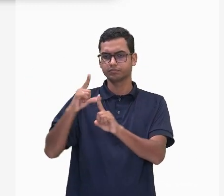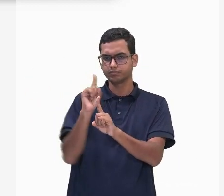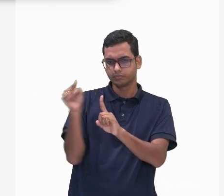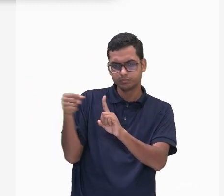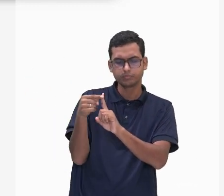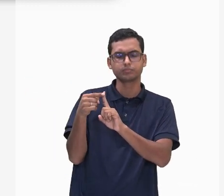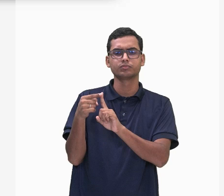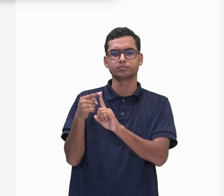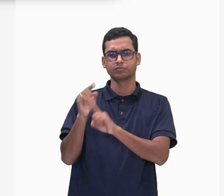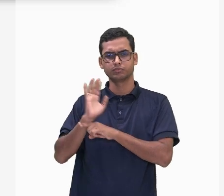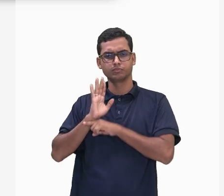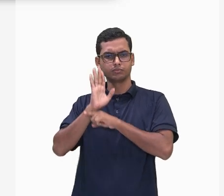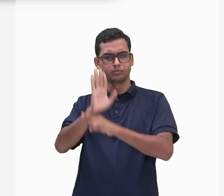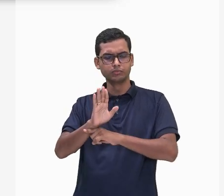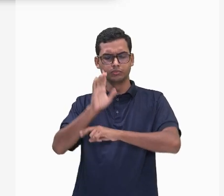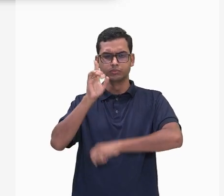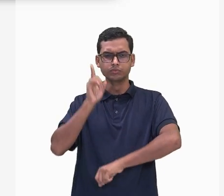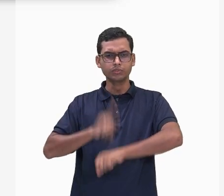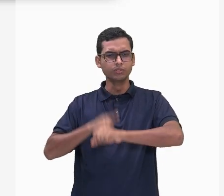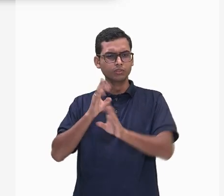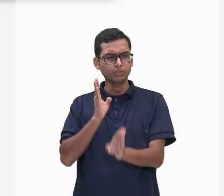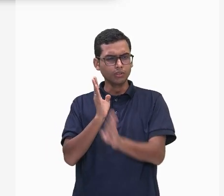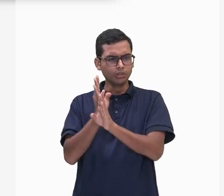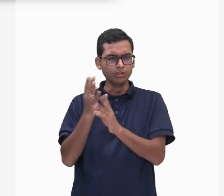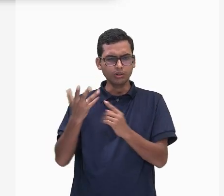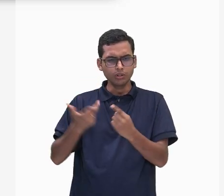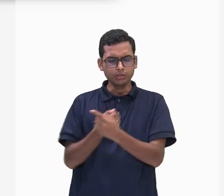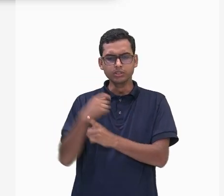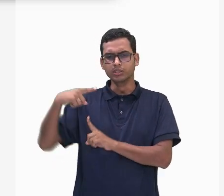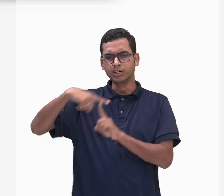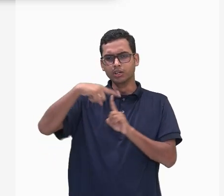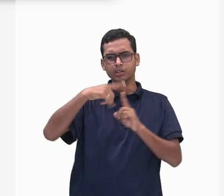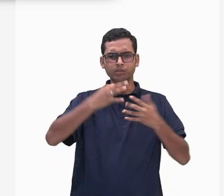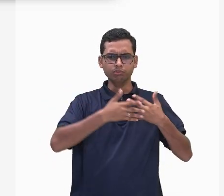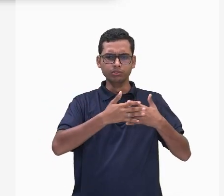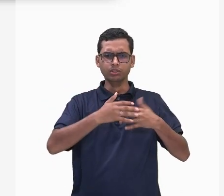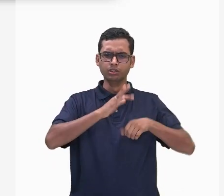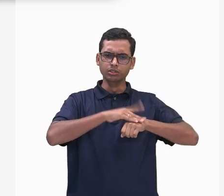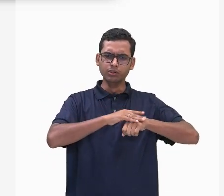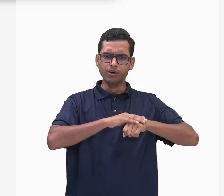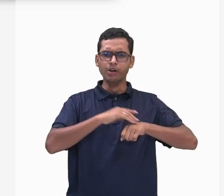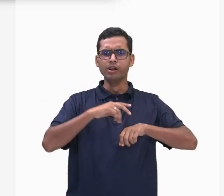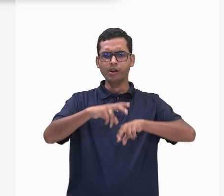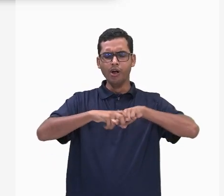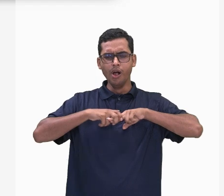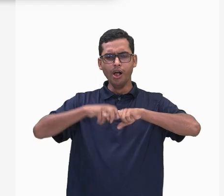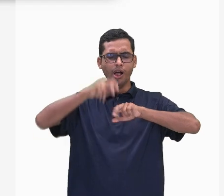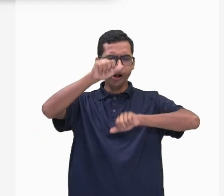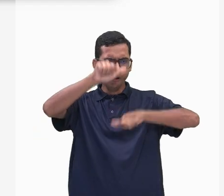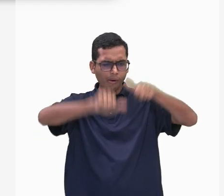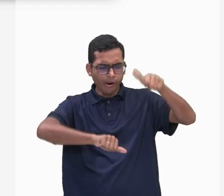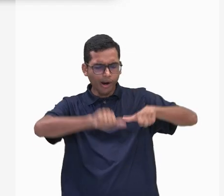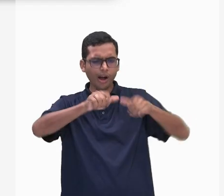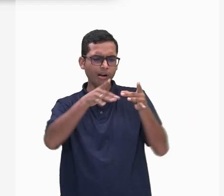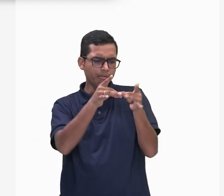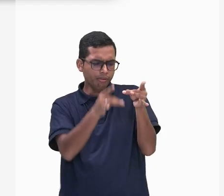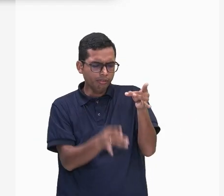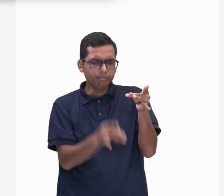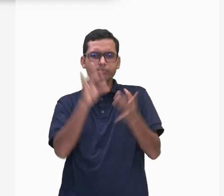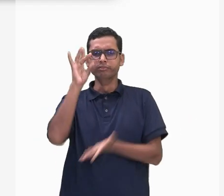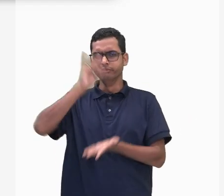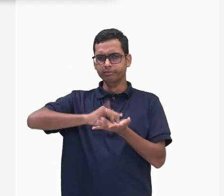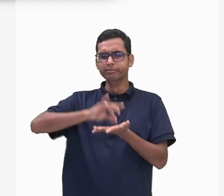de ajudar a diagnosticar determinados tipos de doenças, porque ali ela vai ser analisada com muito mais detalhes, tá